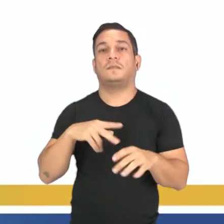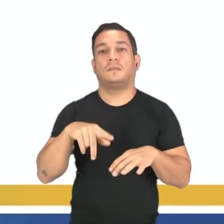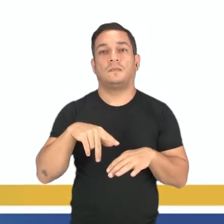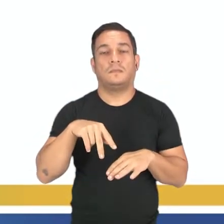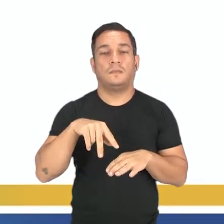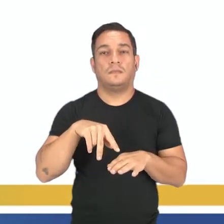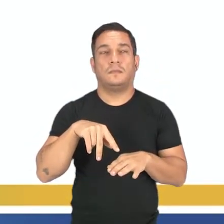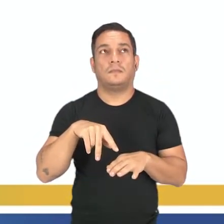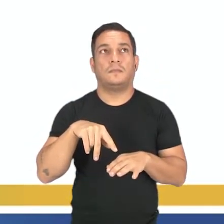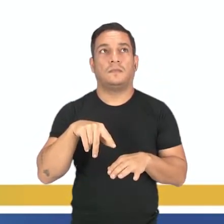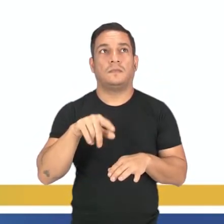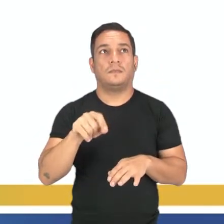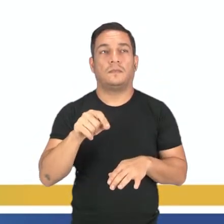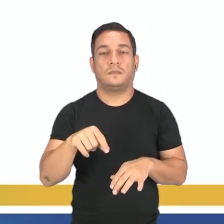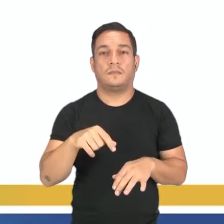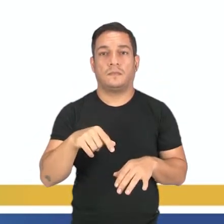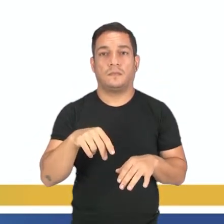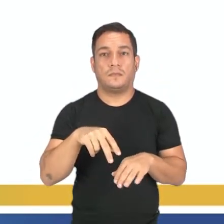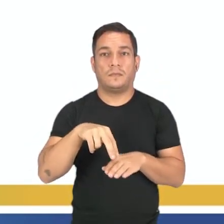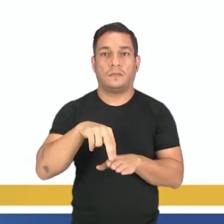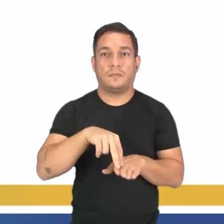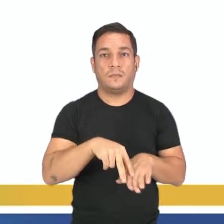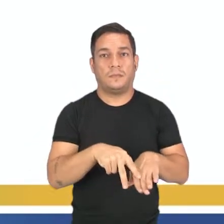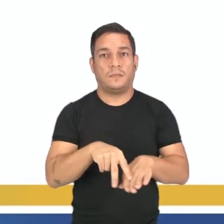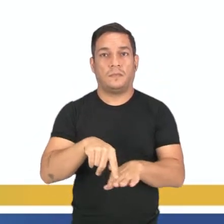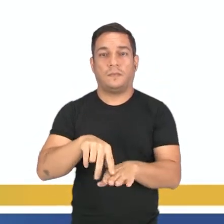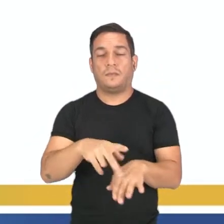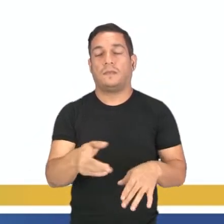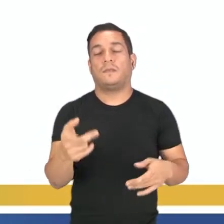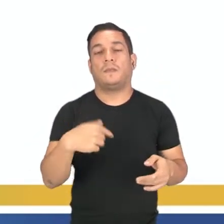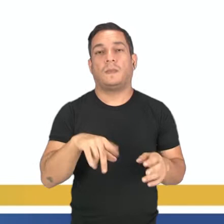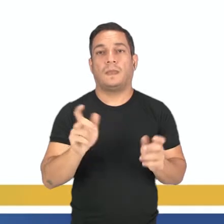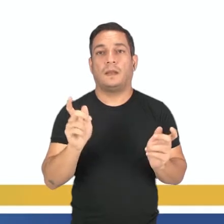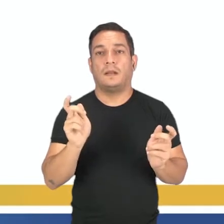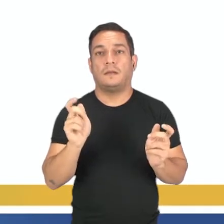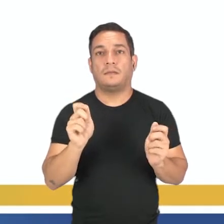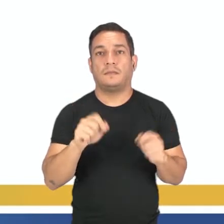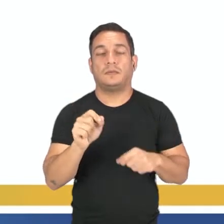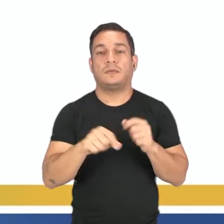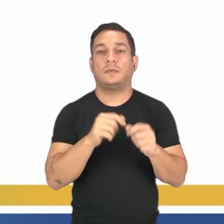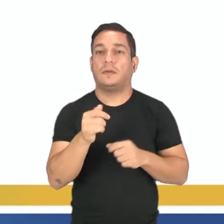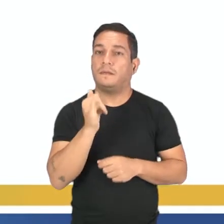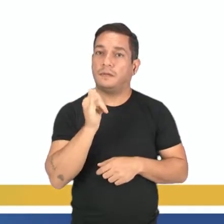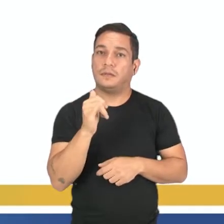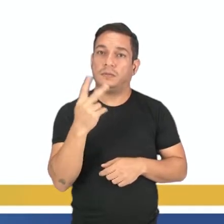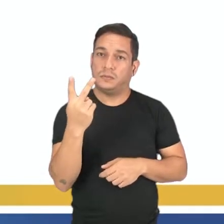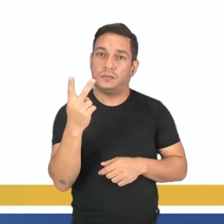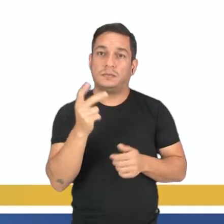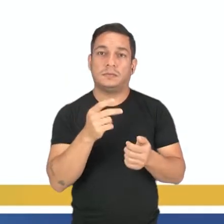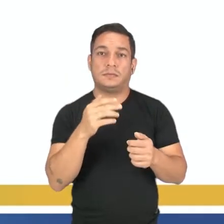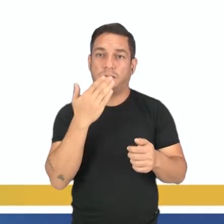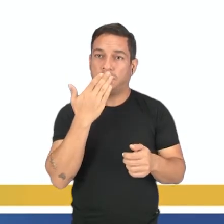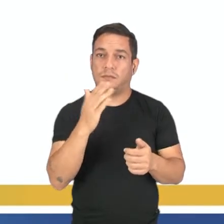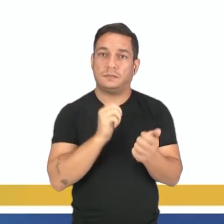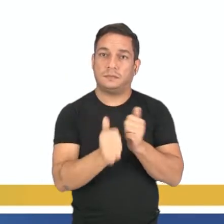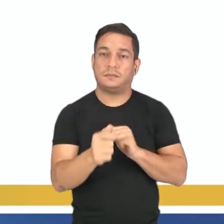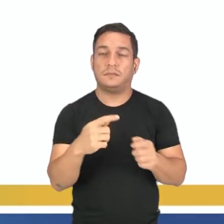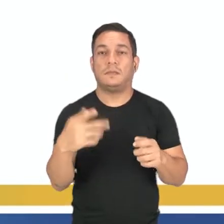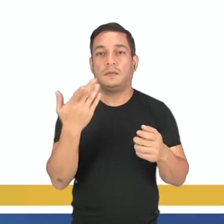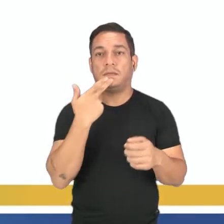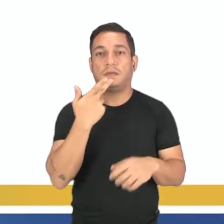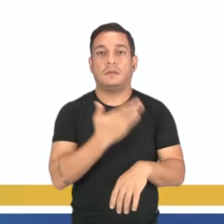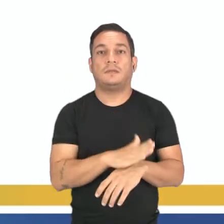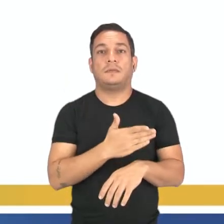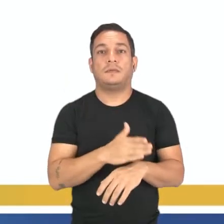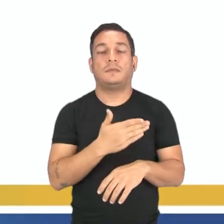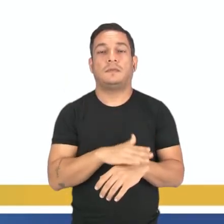de uma corredeira em um caiaque, apenas para citar duas delas, né? Mas quando falamos em